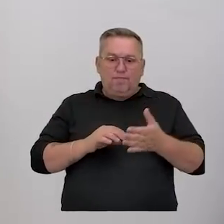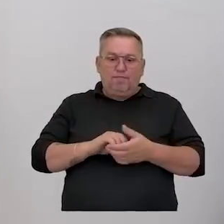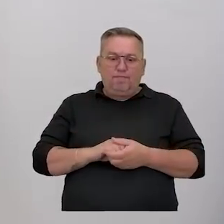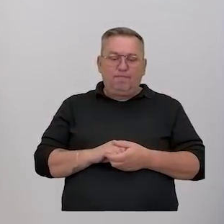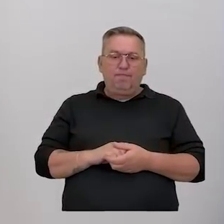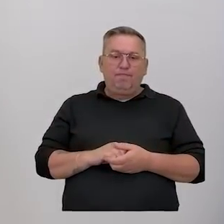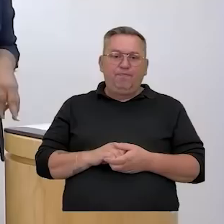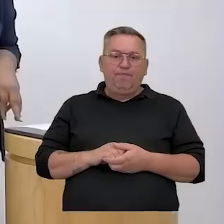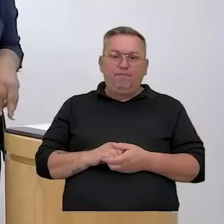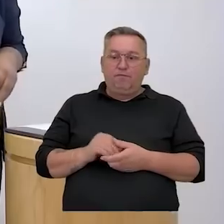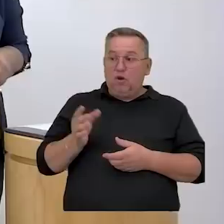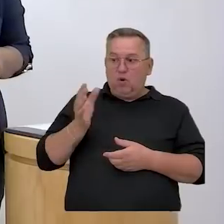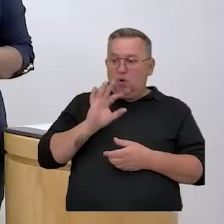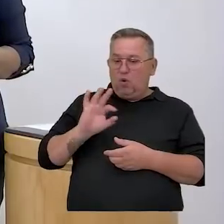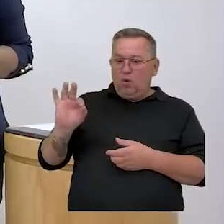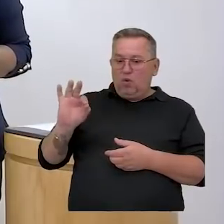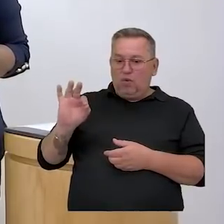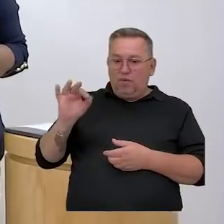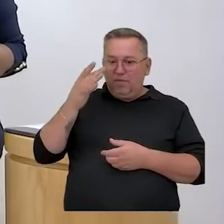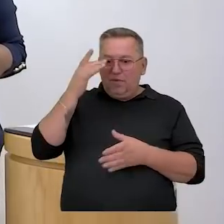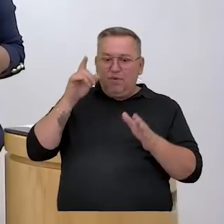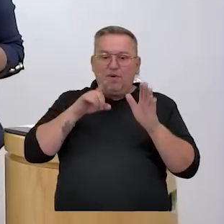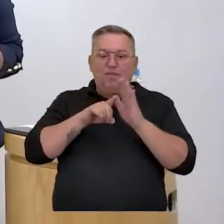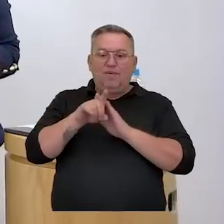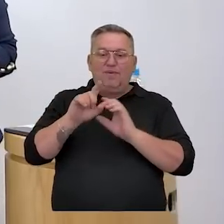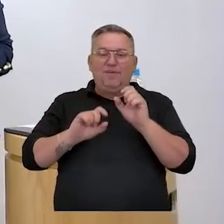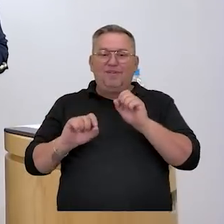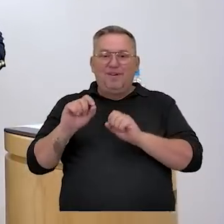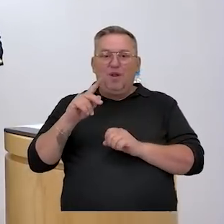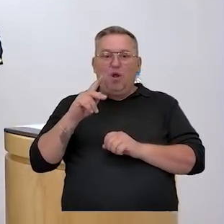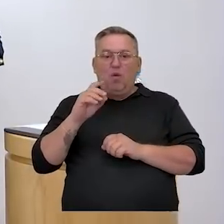Quer complementar? Não, ótimo. Alguém está subindo algumas respostas aí do